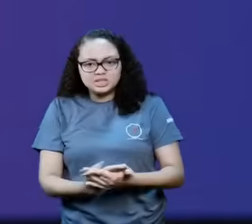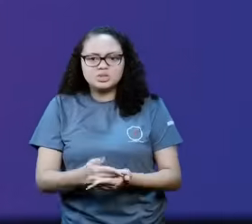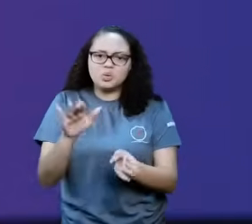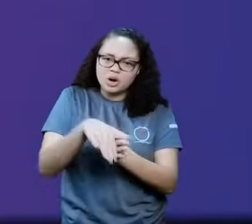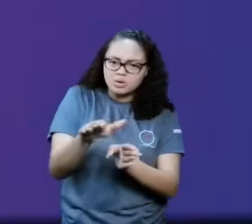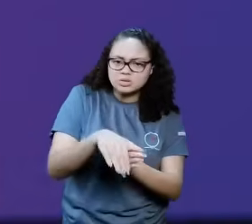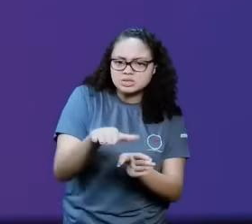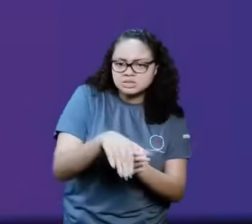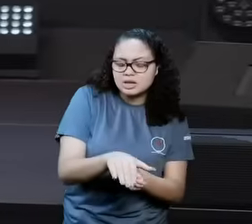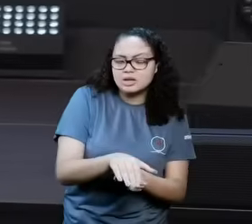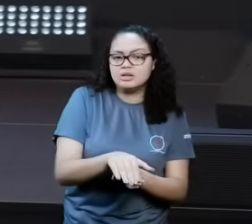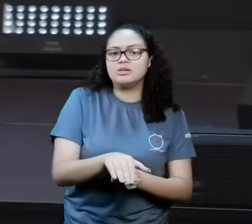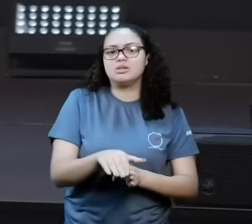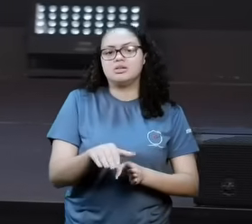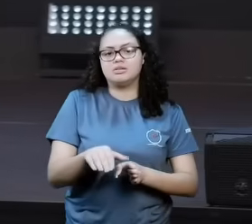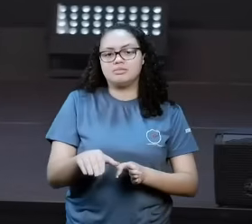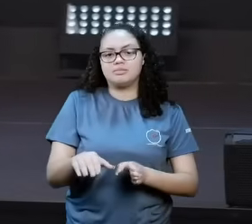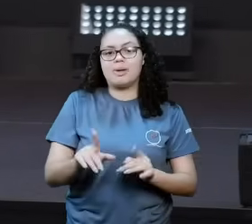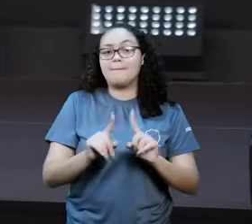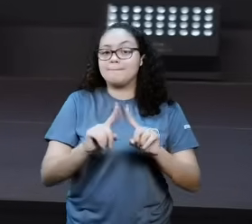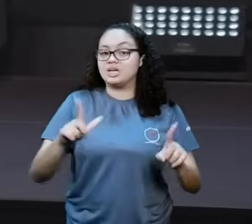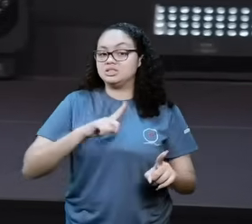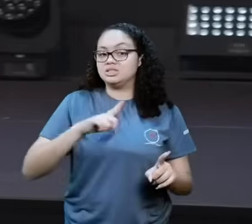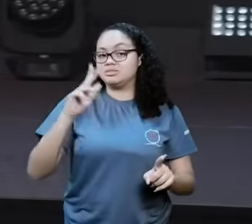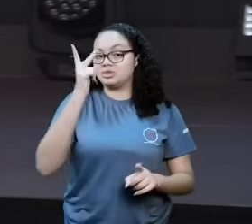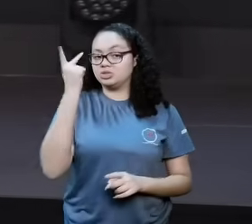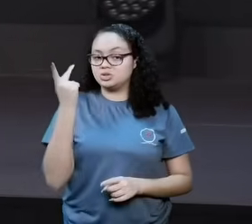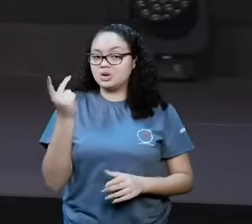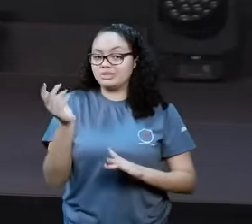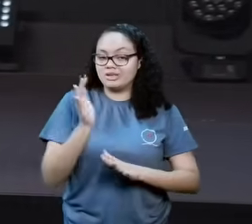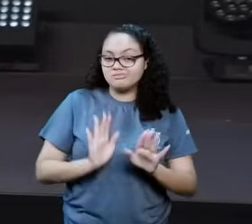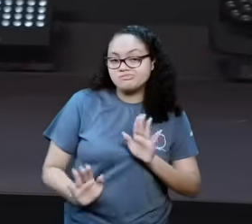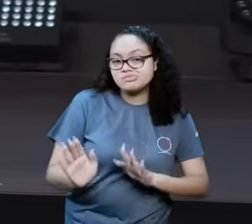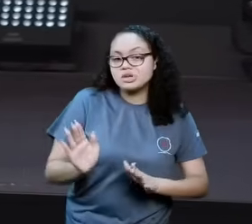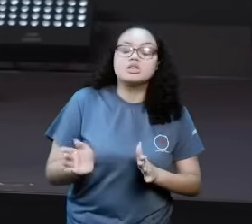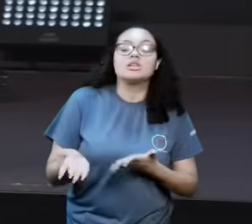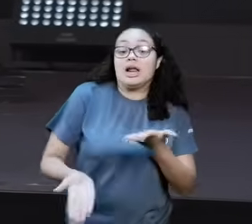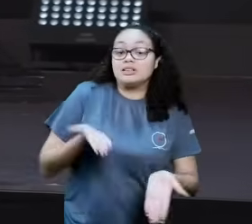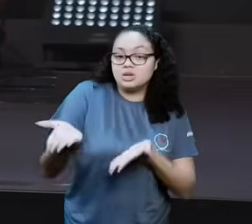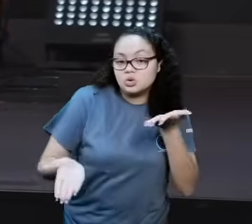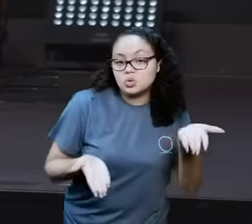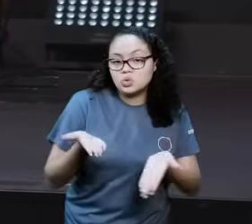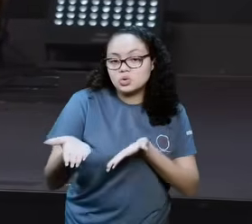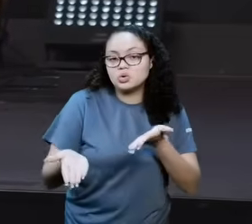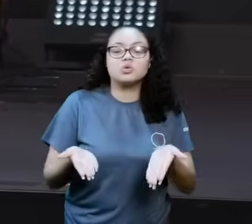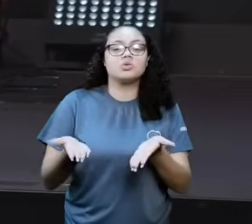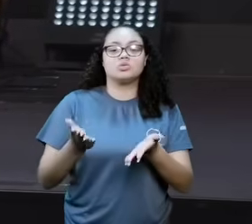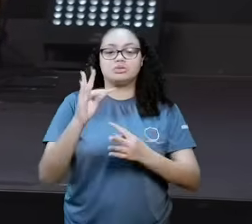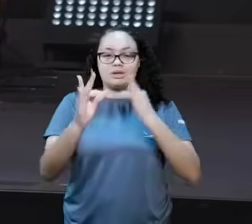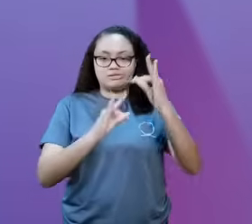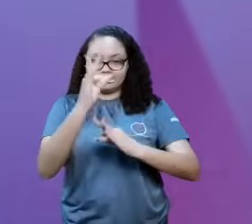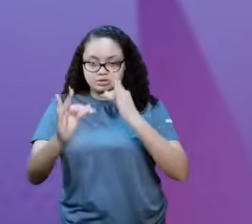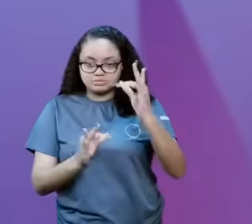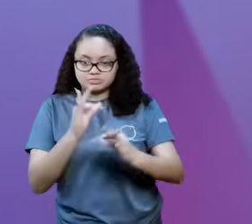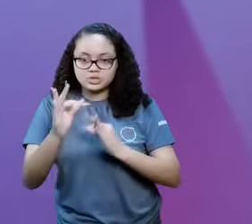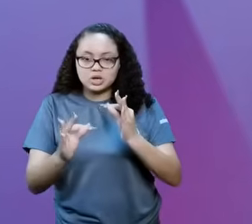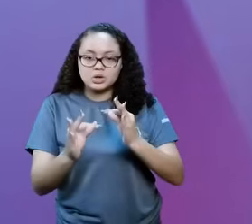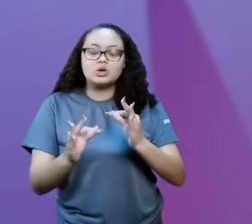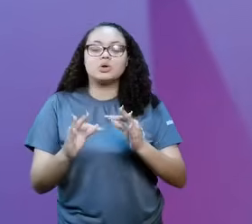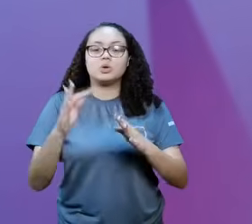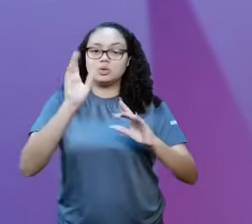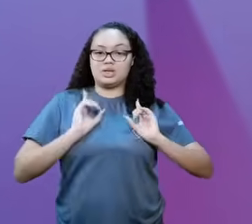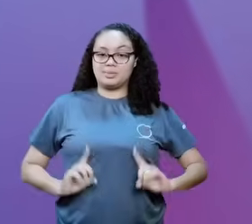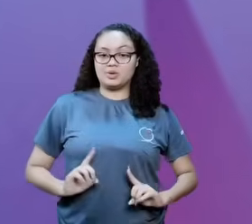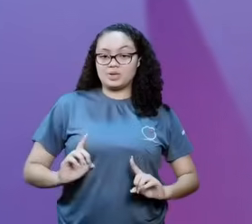elas. Agora, tem gente que está tratando como depressão algo que nem a terapia vai resolver completamente. Por